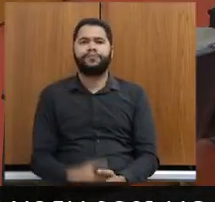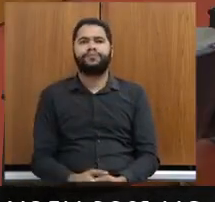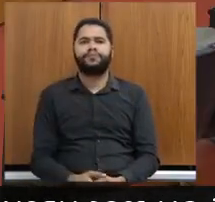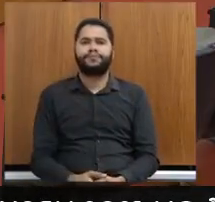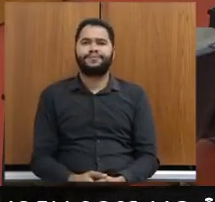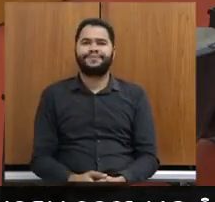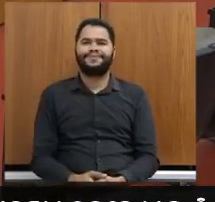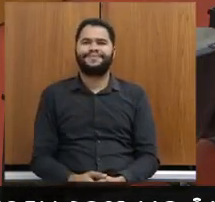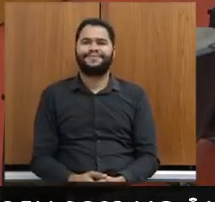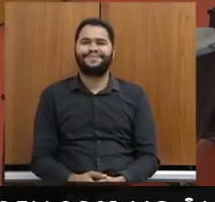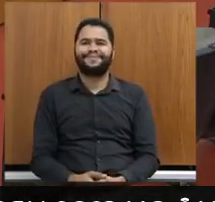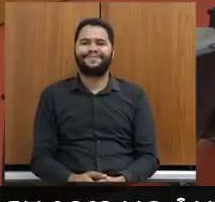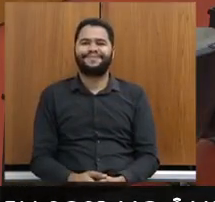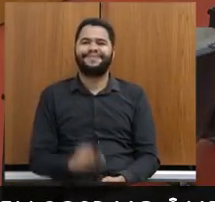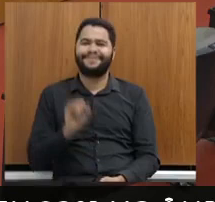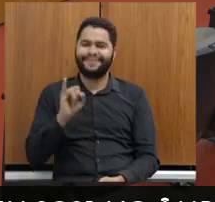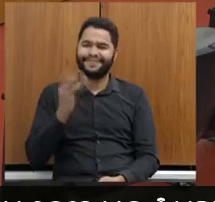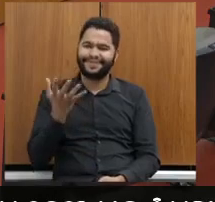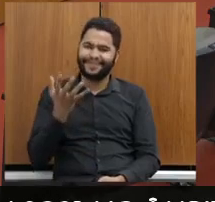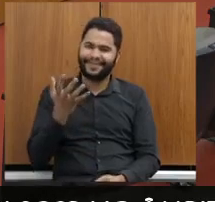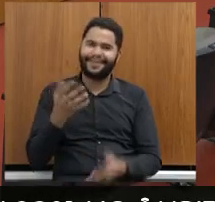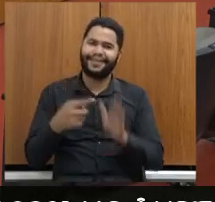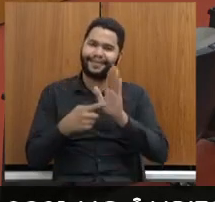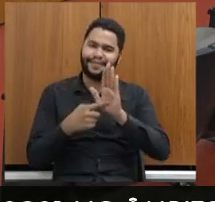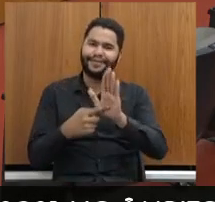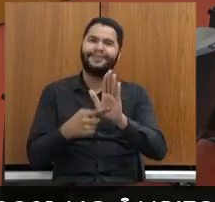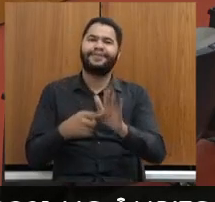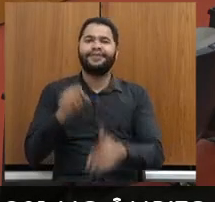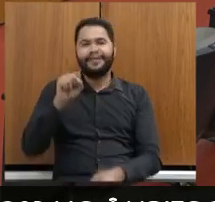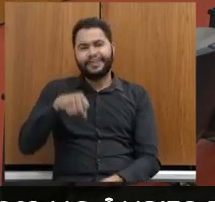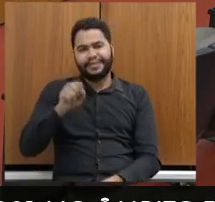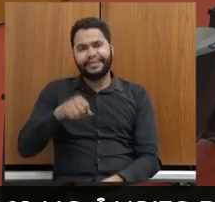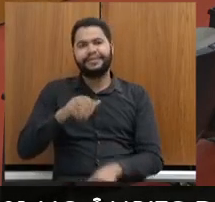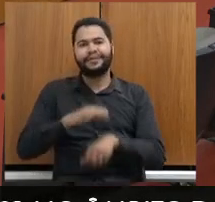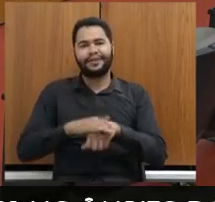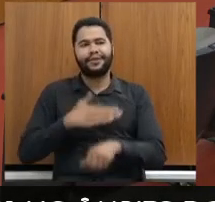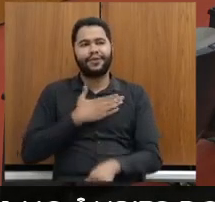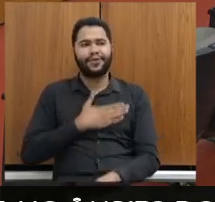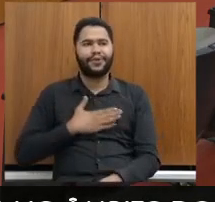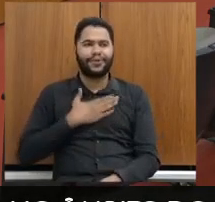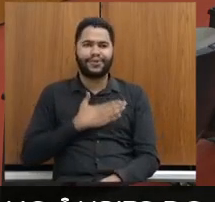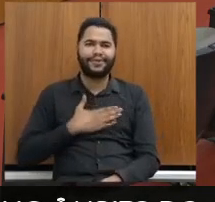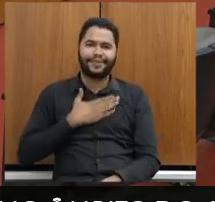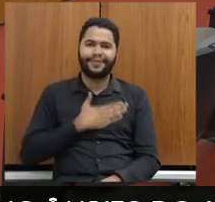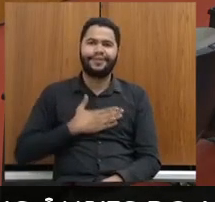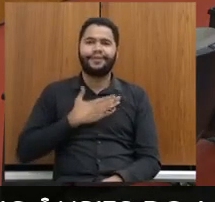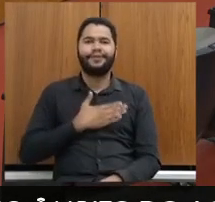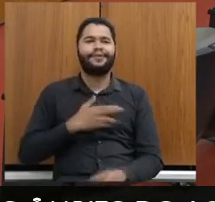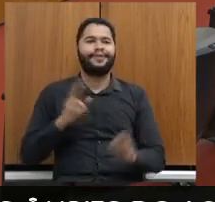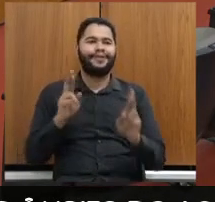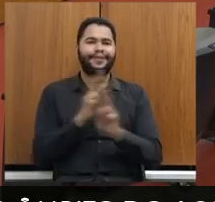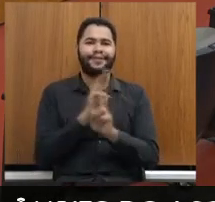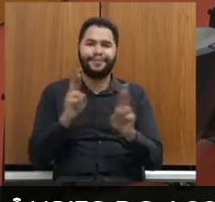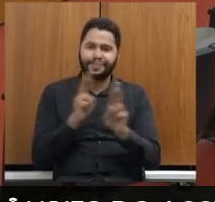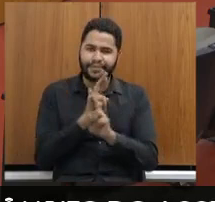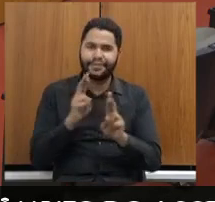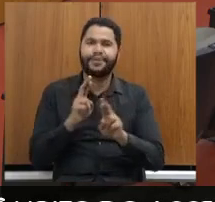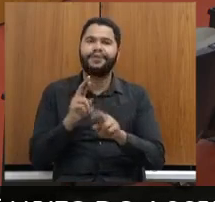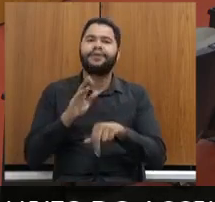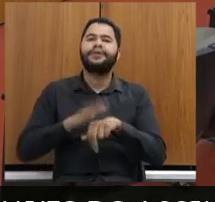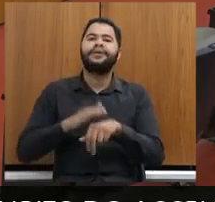de caso queira fazer alguma manifestação Sim gostaria em relação a